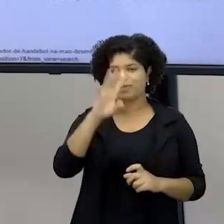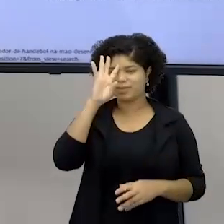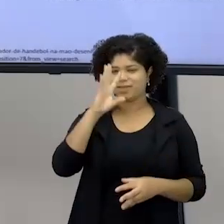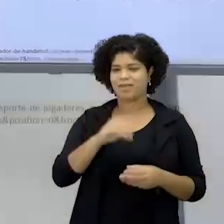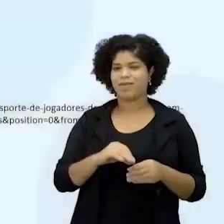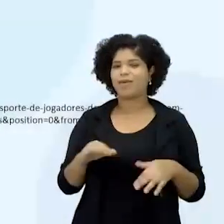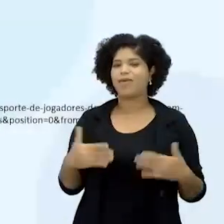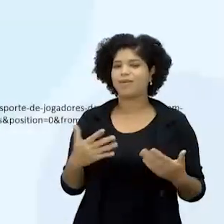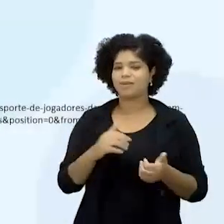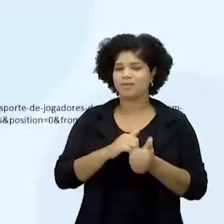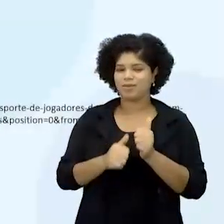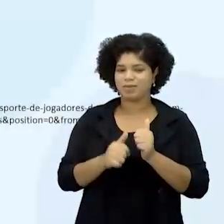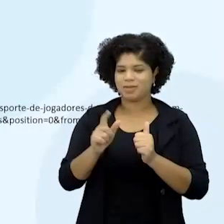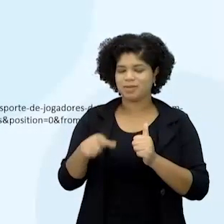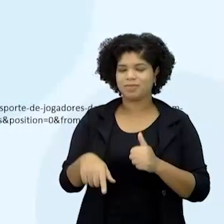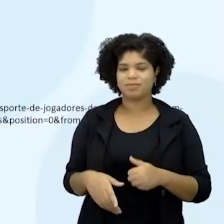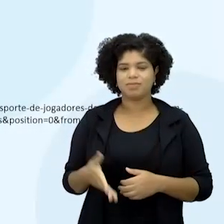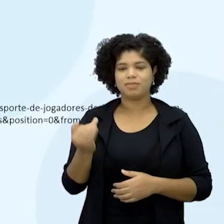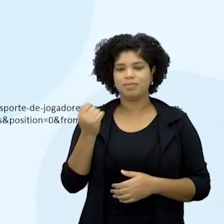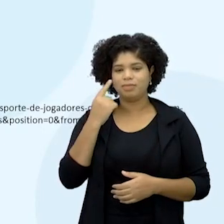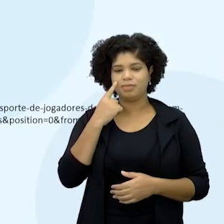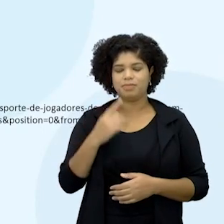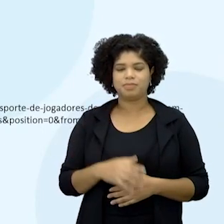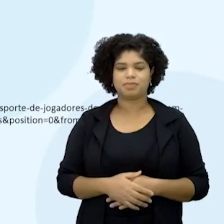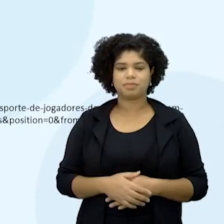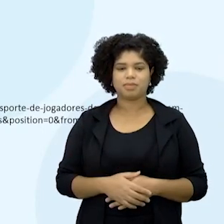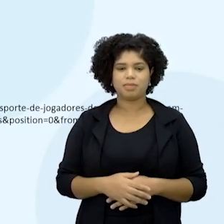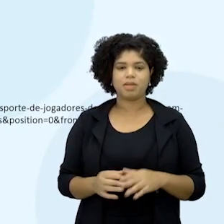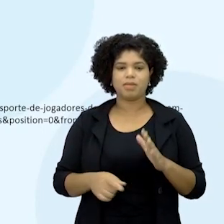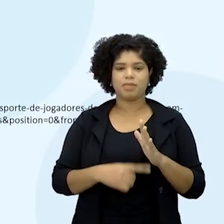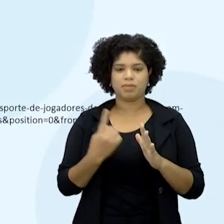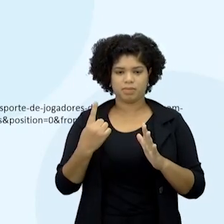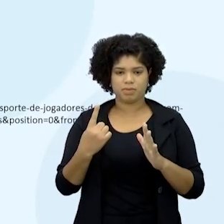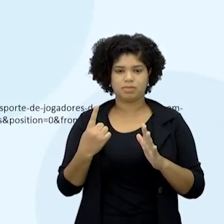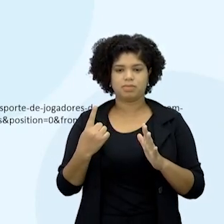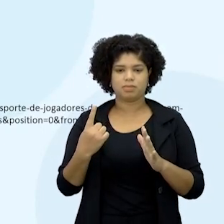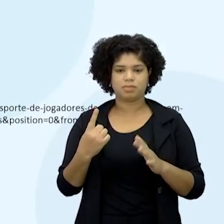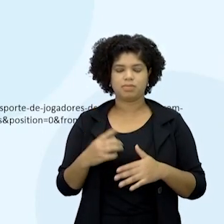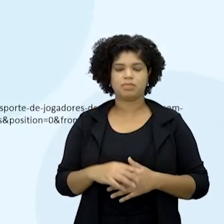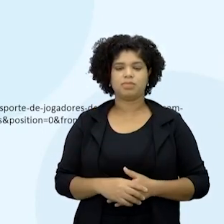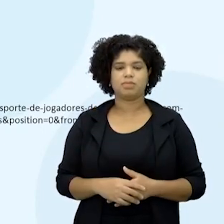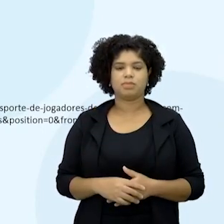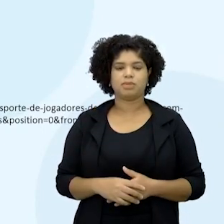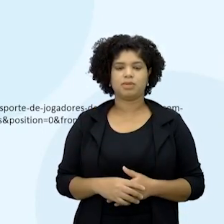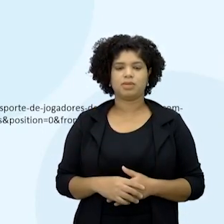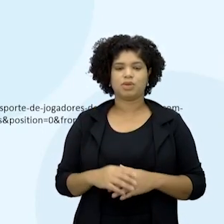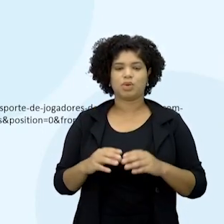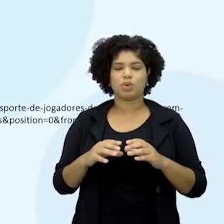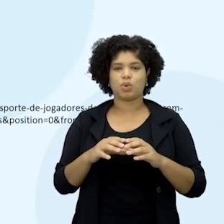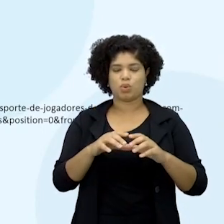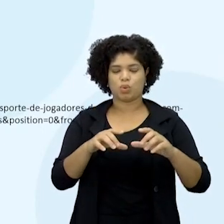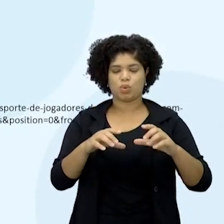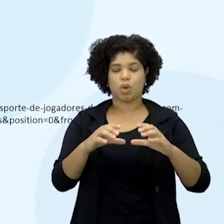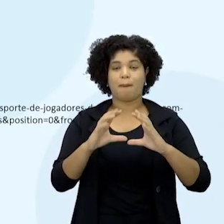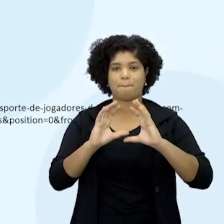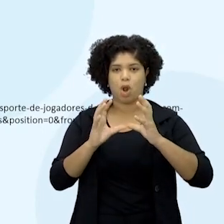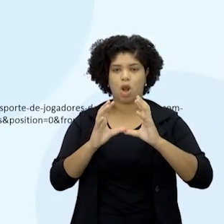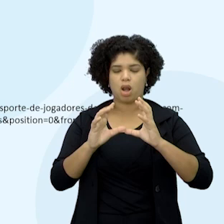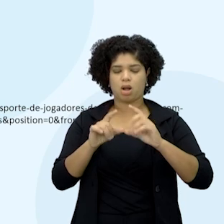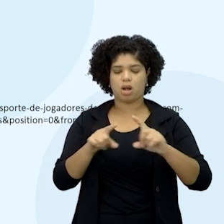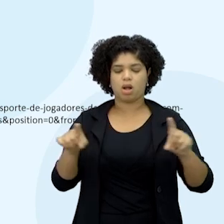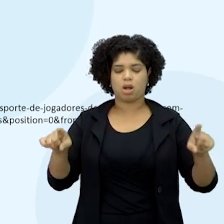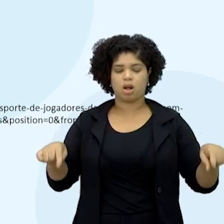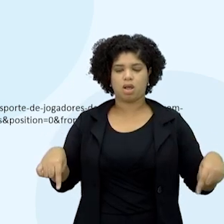já identificam. Então acompanhem comigo, por favor. A gente tem aí o primeiro, né? É uma bola, um campo aí, olha